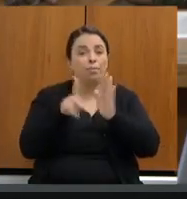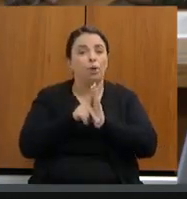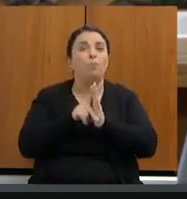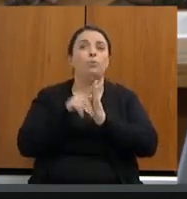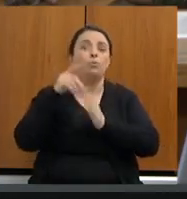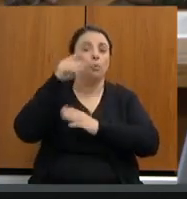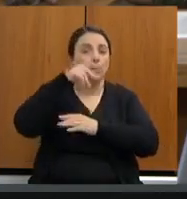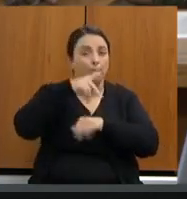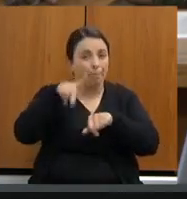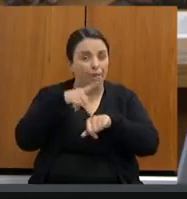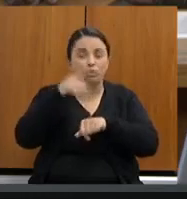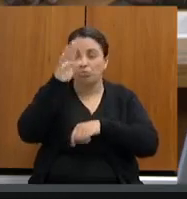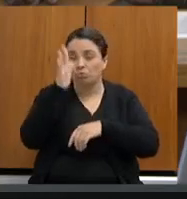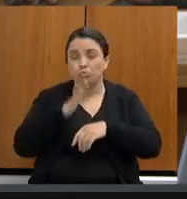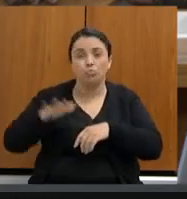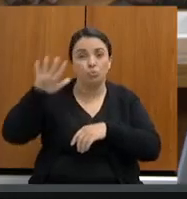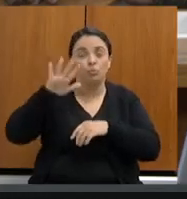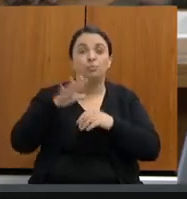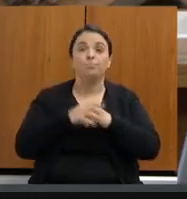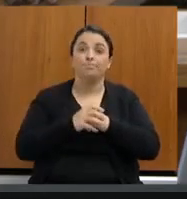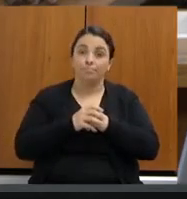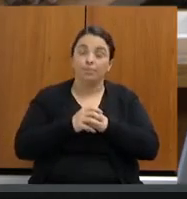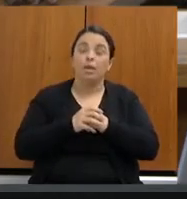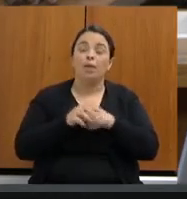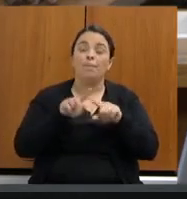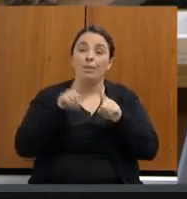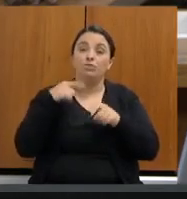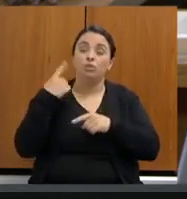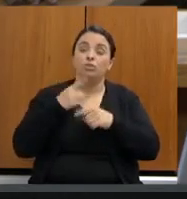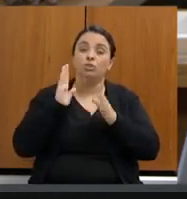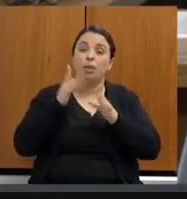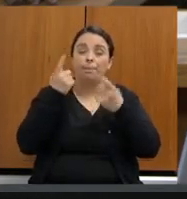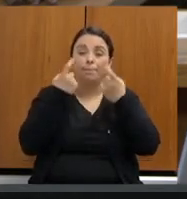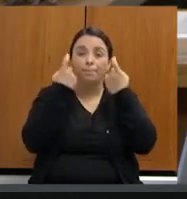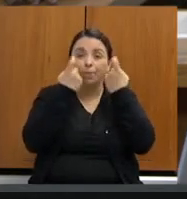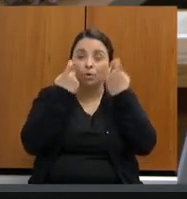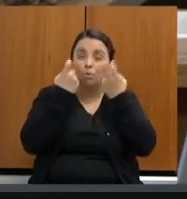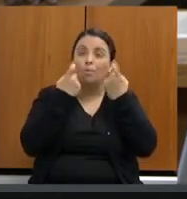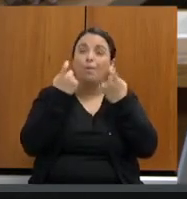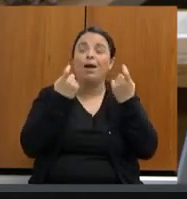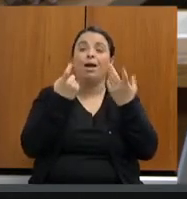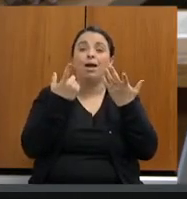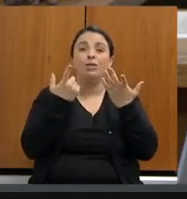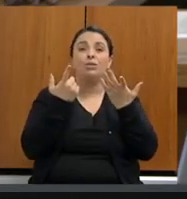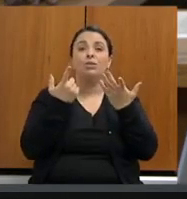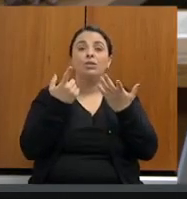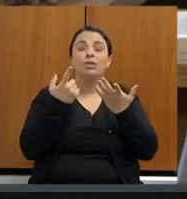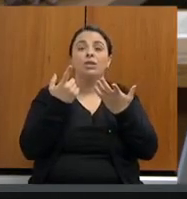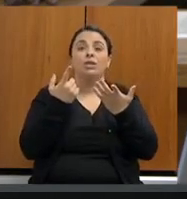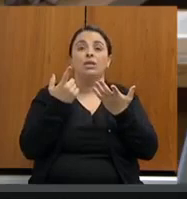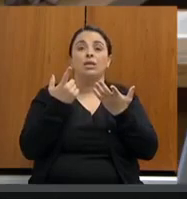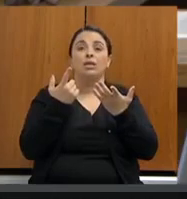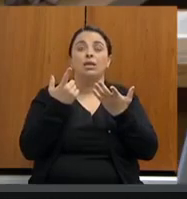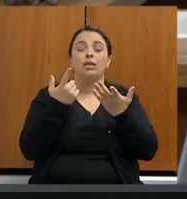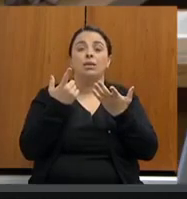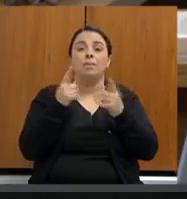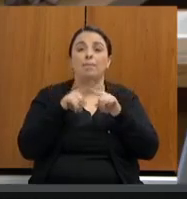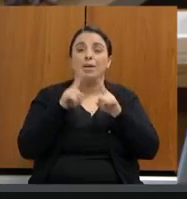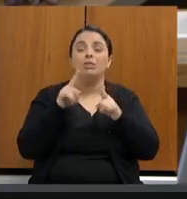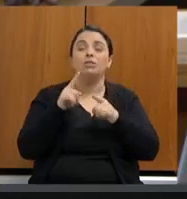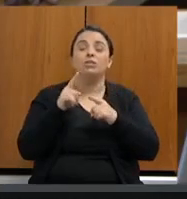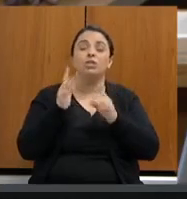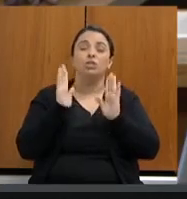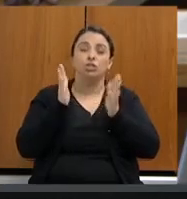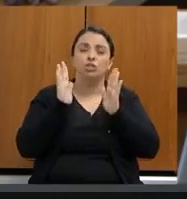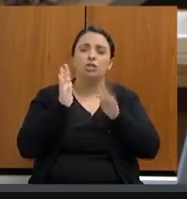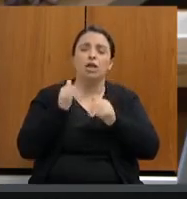direta e já estamos preocupados aí avançando já inclusive com a segunda dose mas já estamos aí como